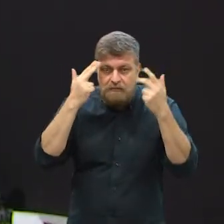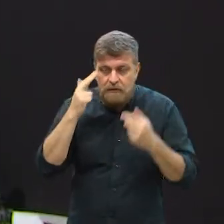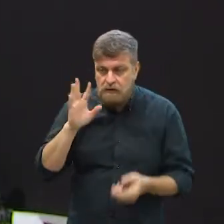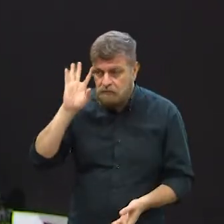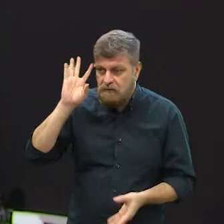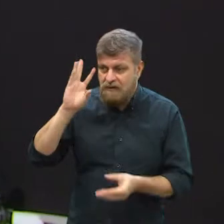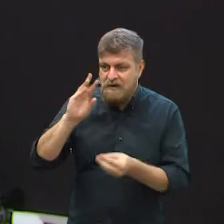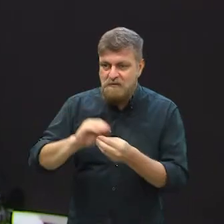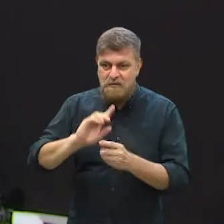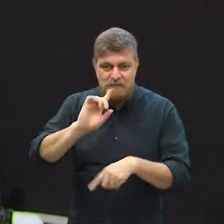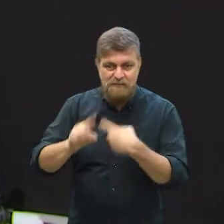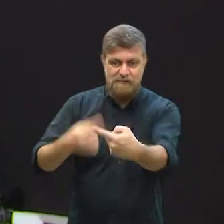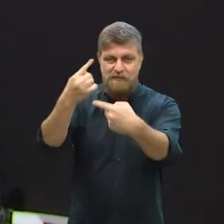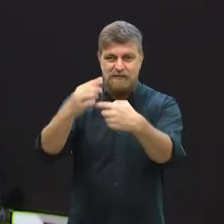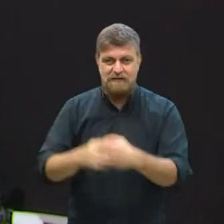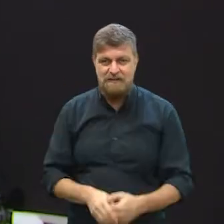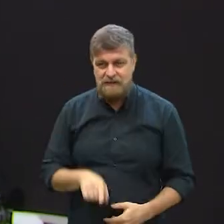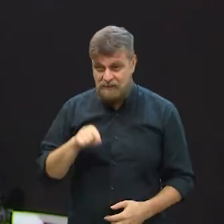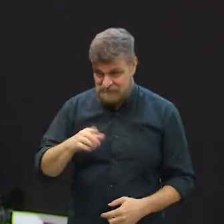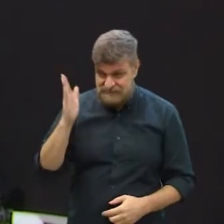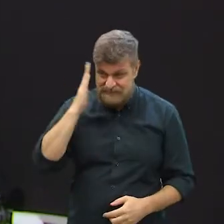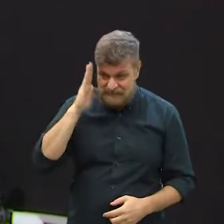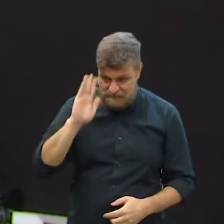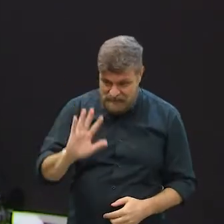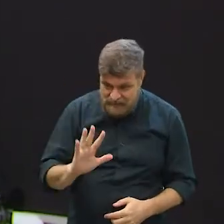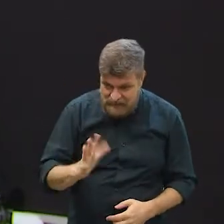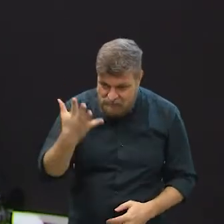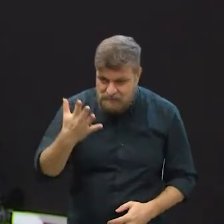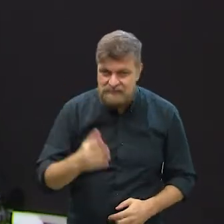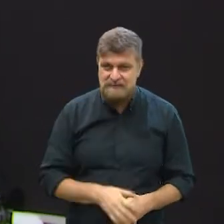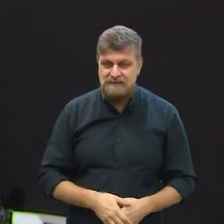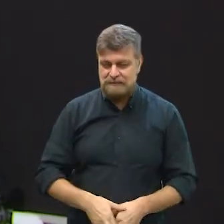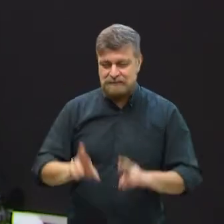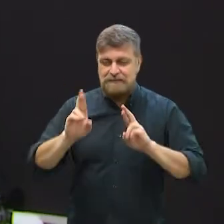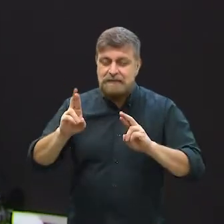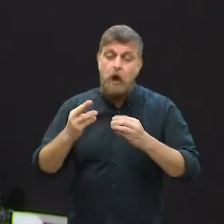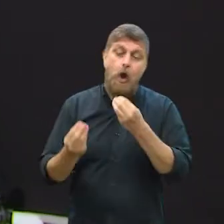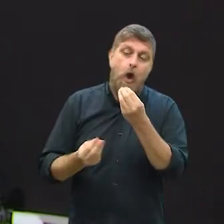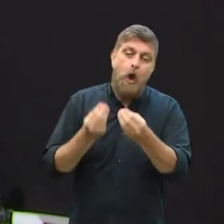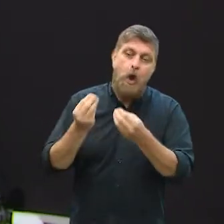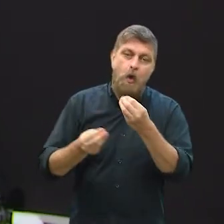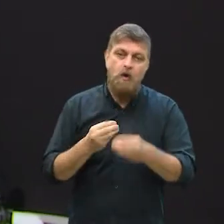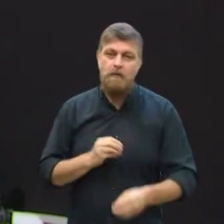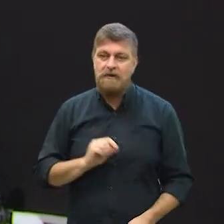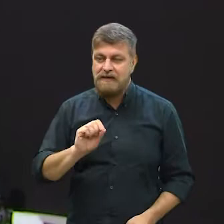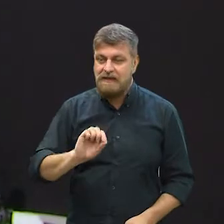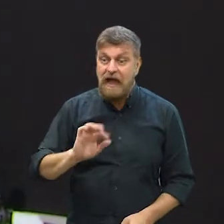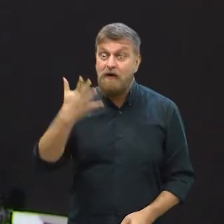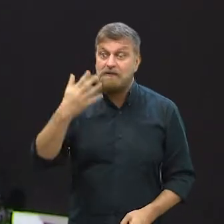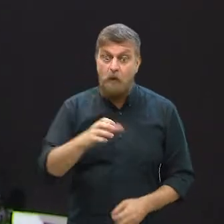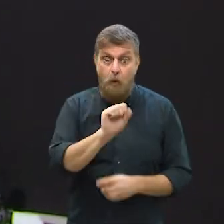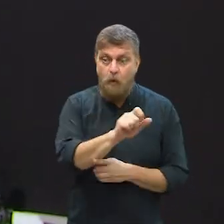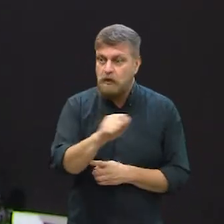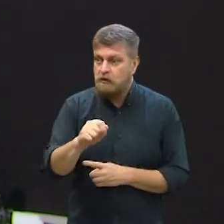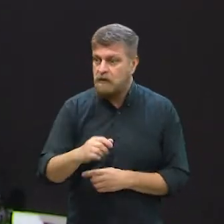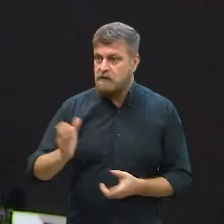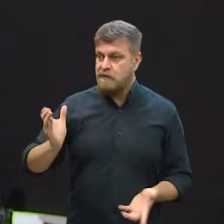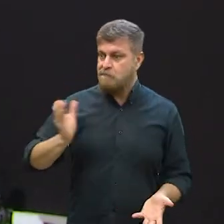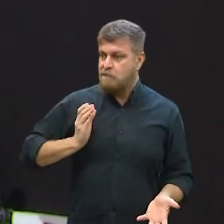resultado super positivo. Era esperado? Me fala um pouquinho desse boom aí em